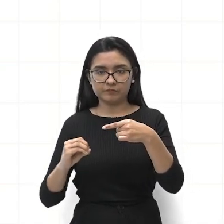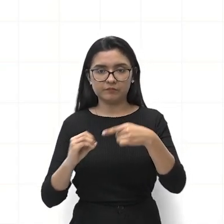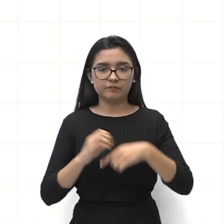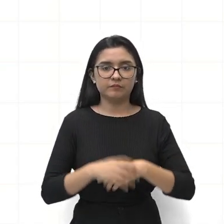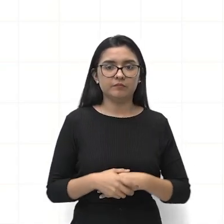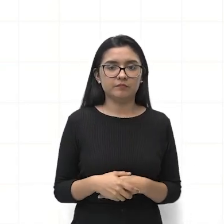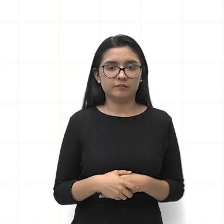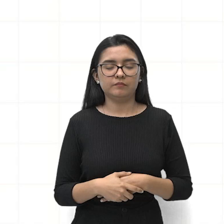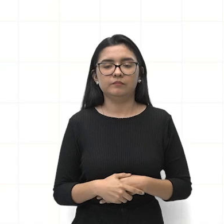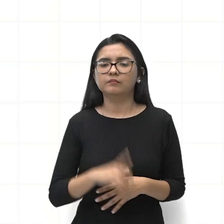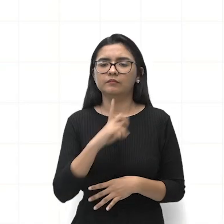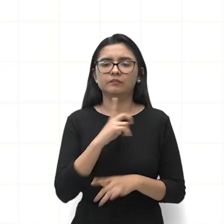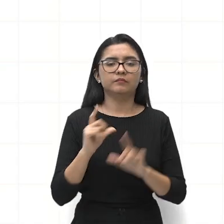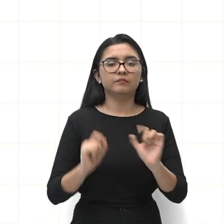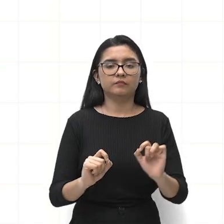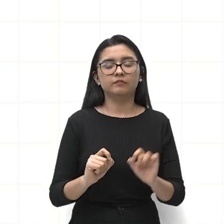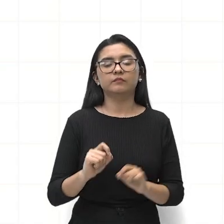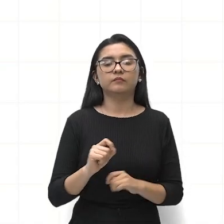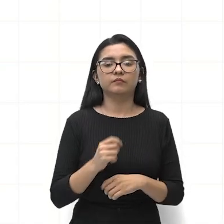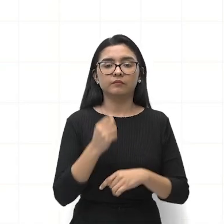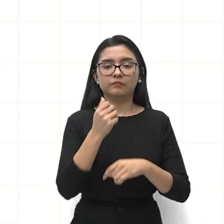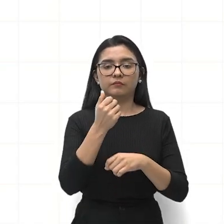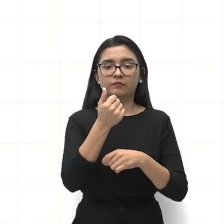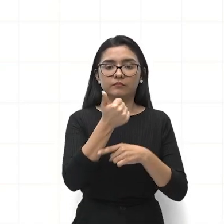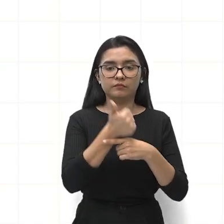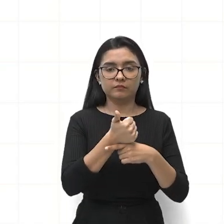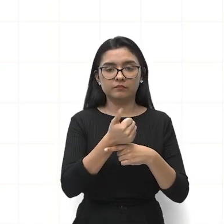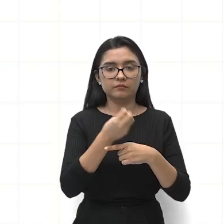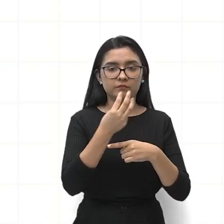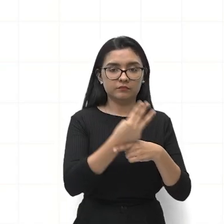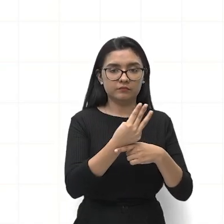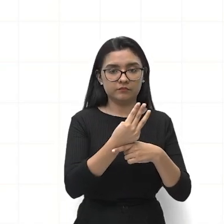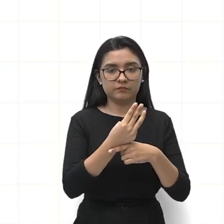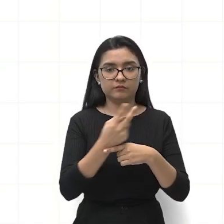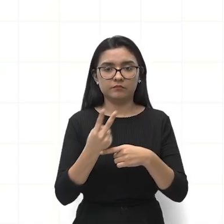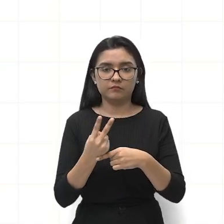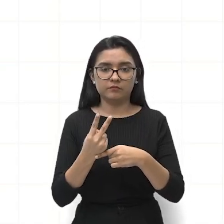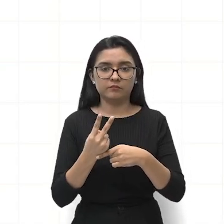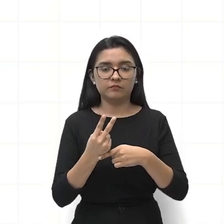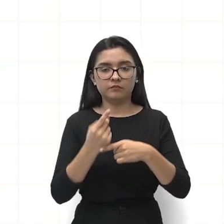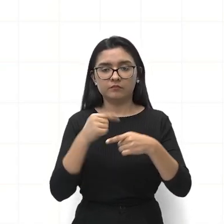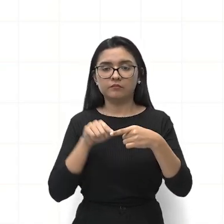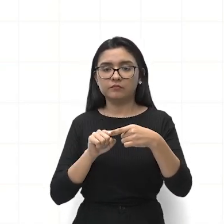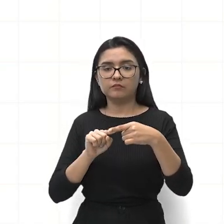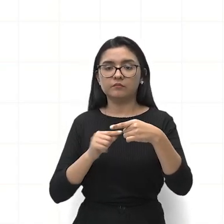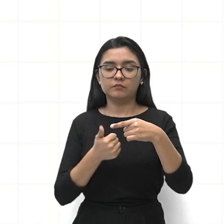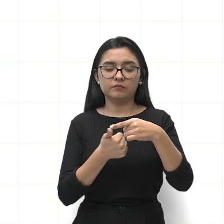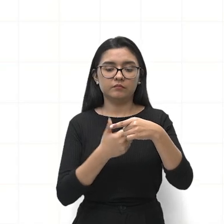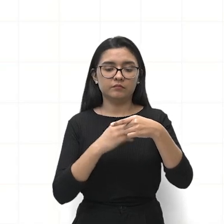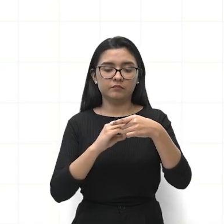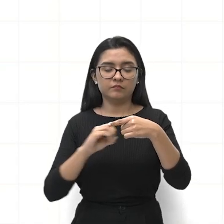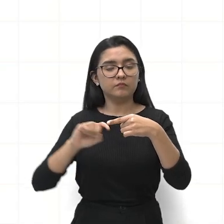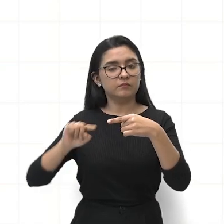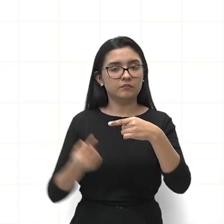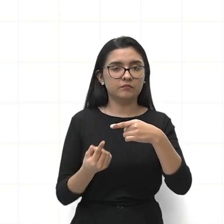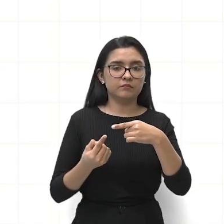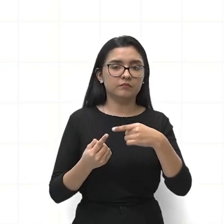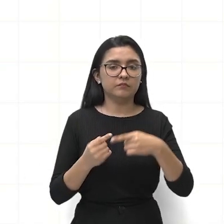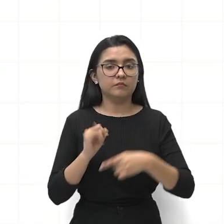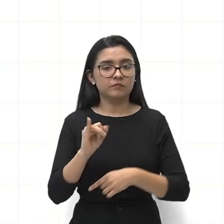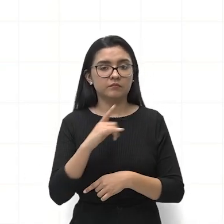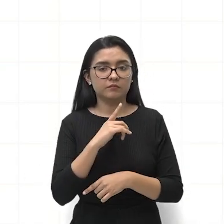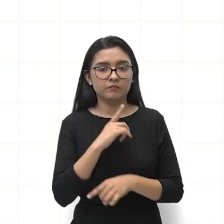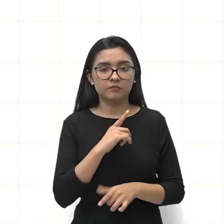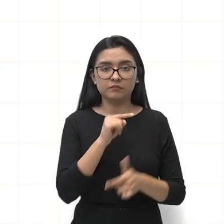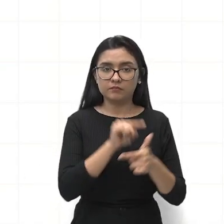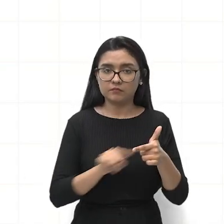seja, eu tenho 32 sobre 100 mil. Se eu vou dividir 32